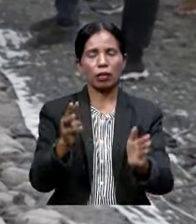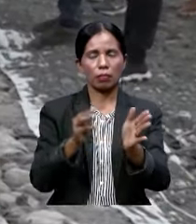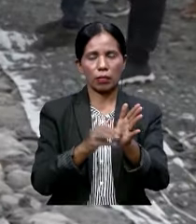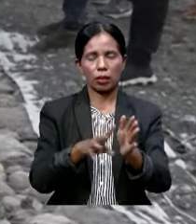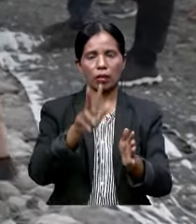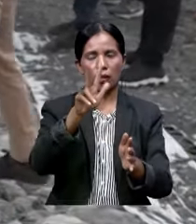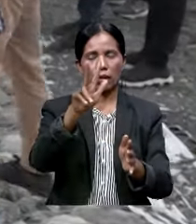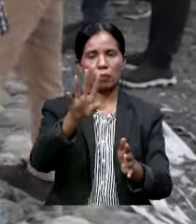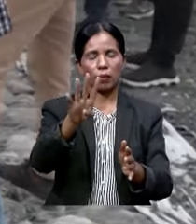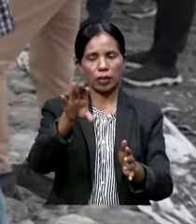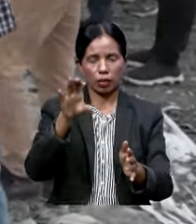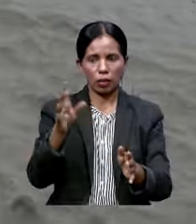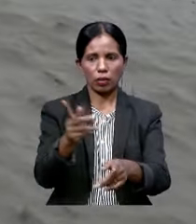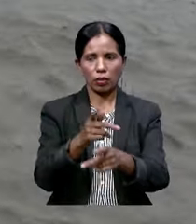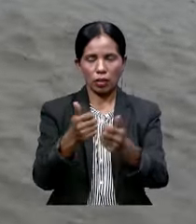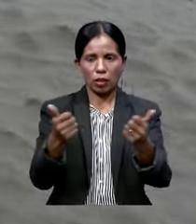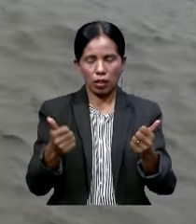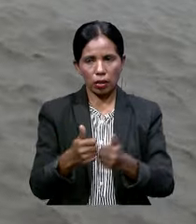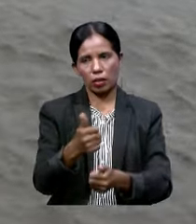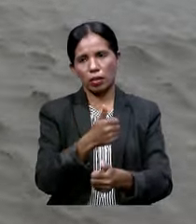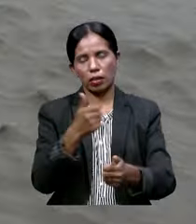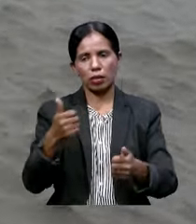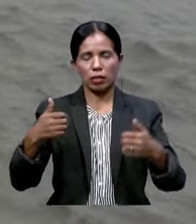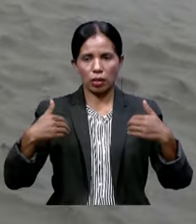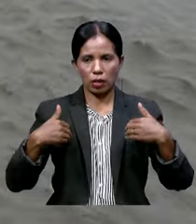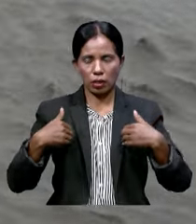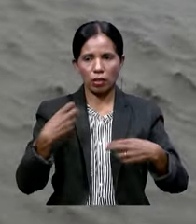hat, atu bem assegura a aldeia Balun, na BCI